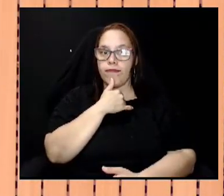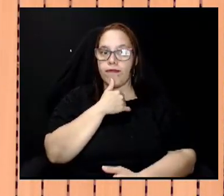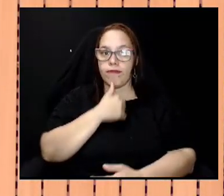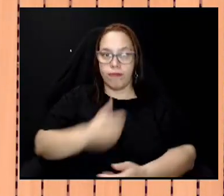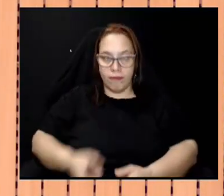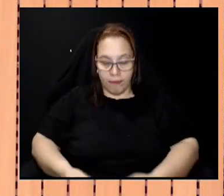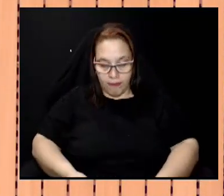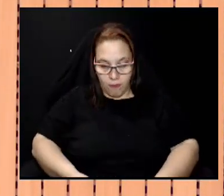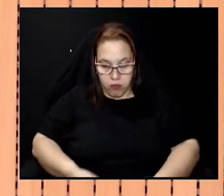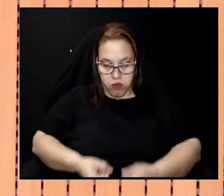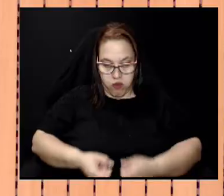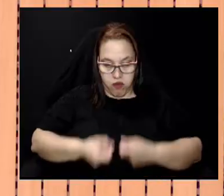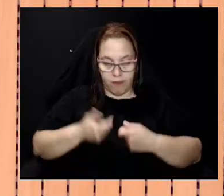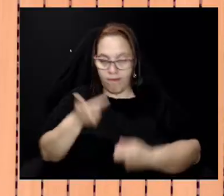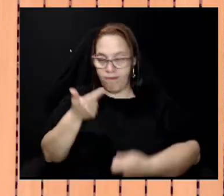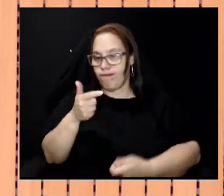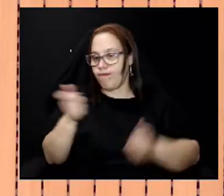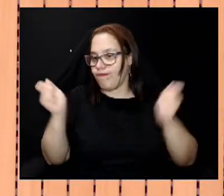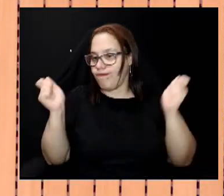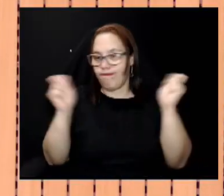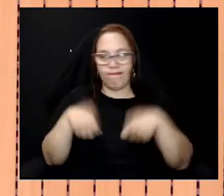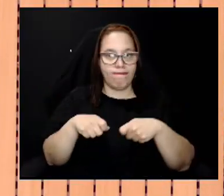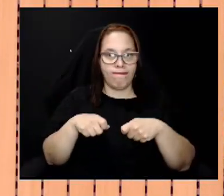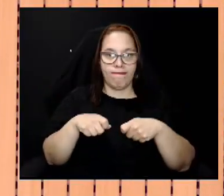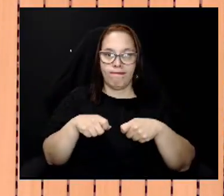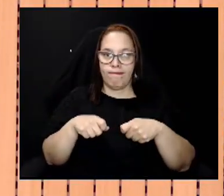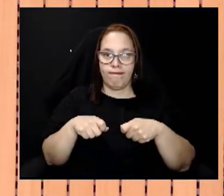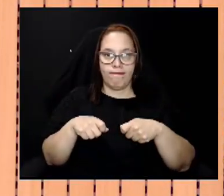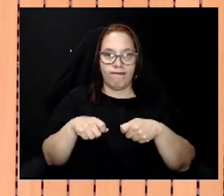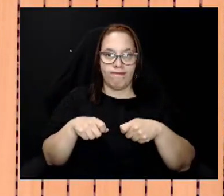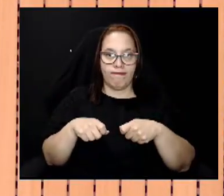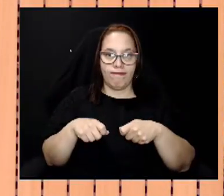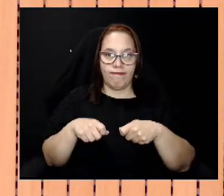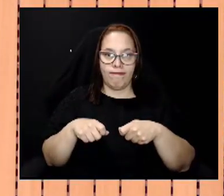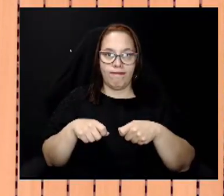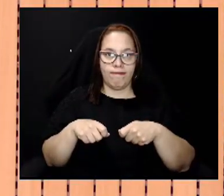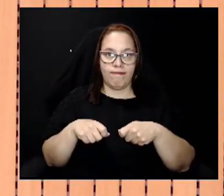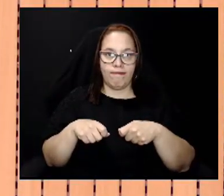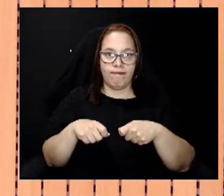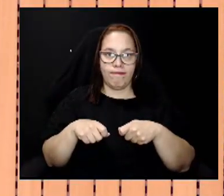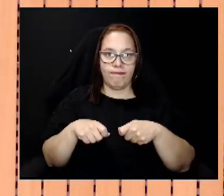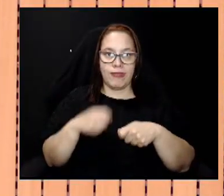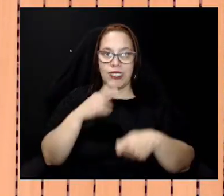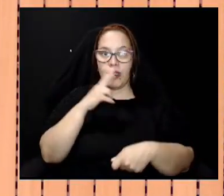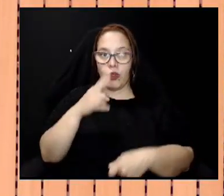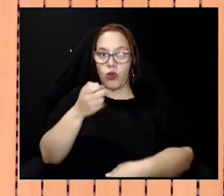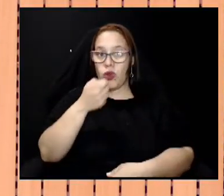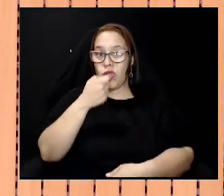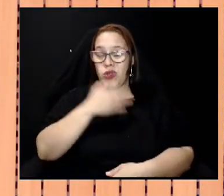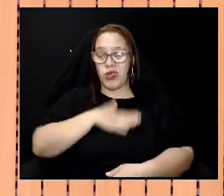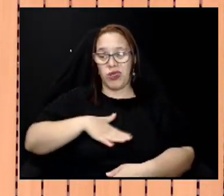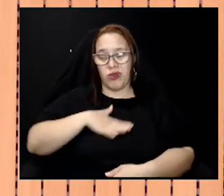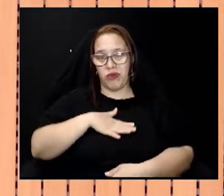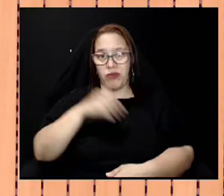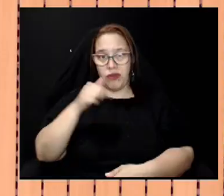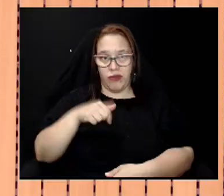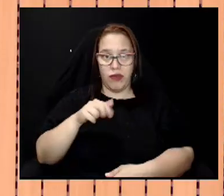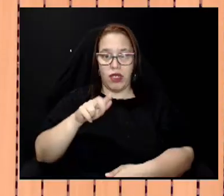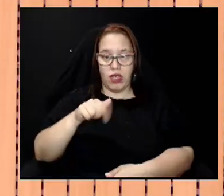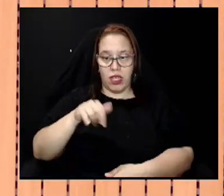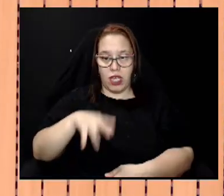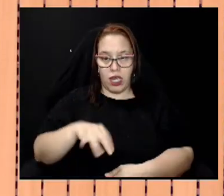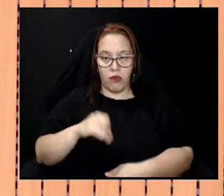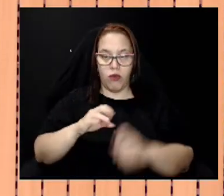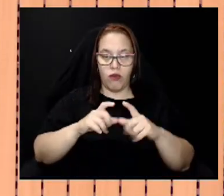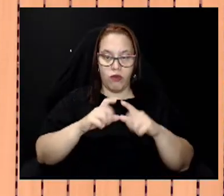que não é nem possível operar, e às vezes não tem tanta resposta quanto a gente gostaria à quimioterapia. Mas a maioria dos